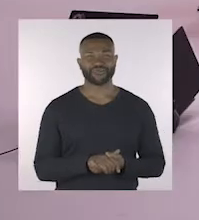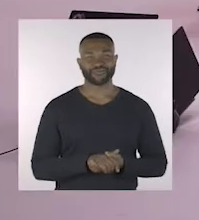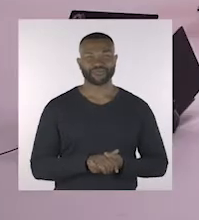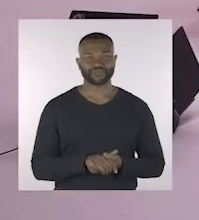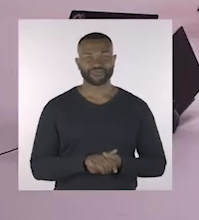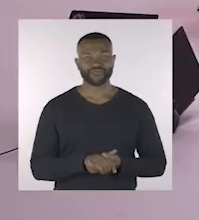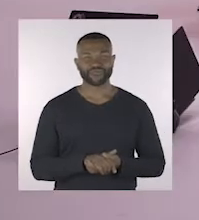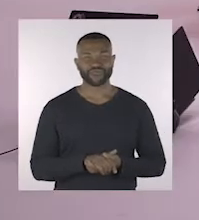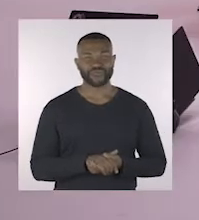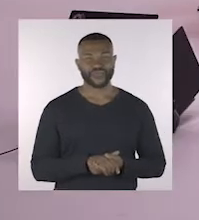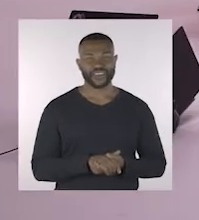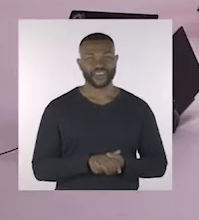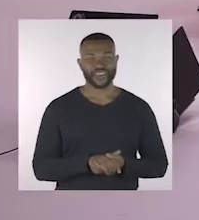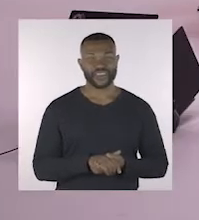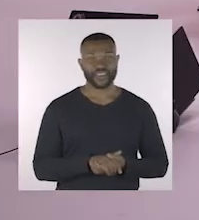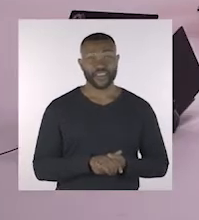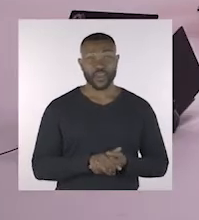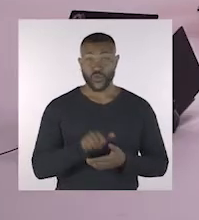hahaha